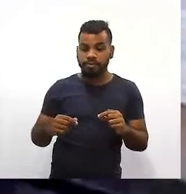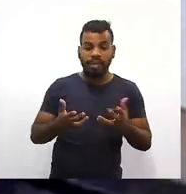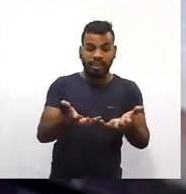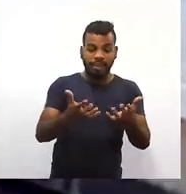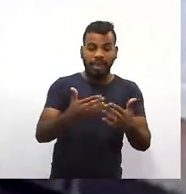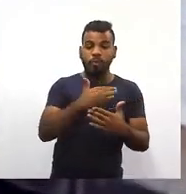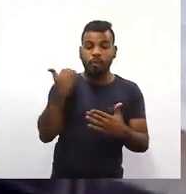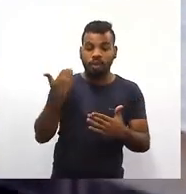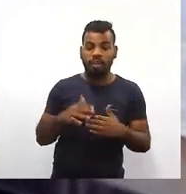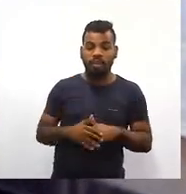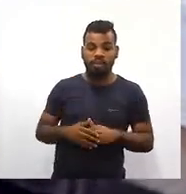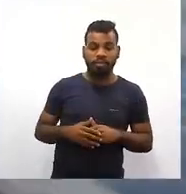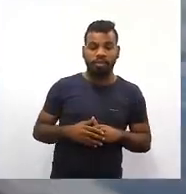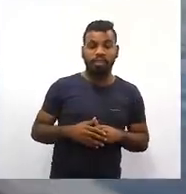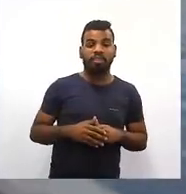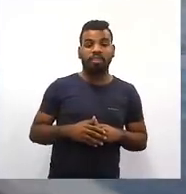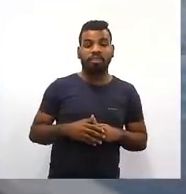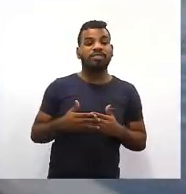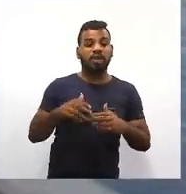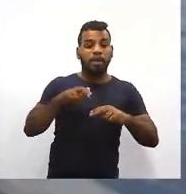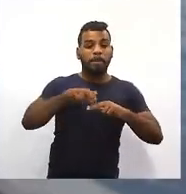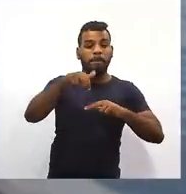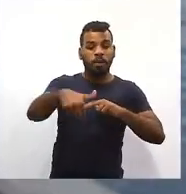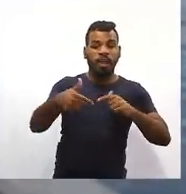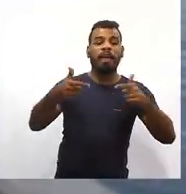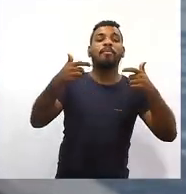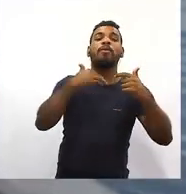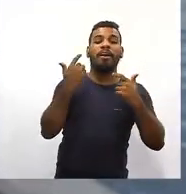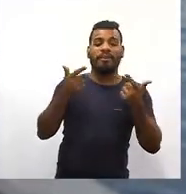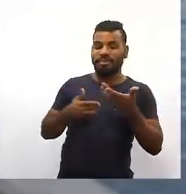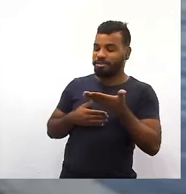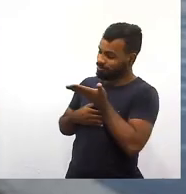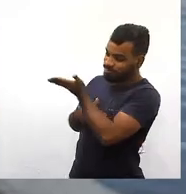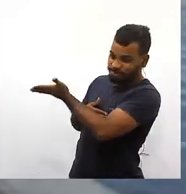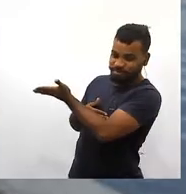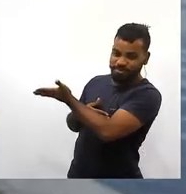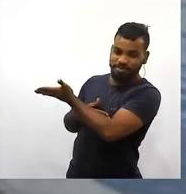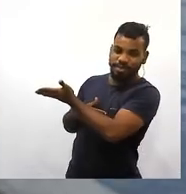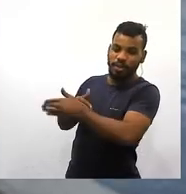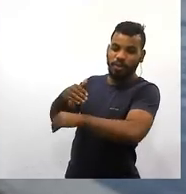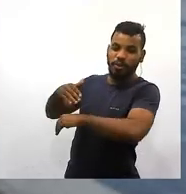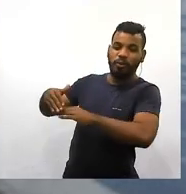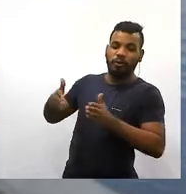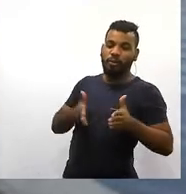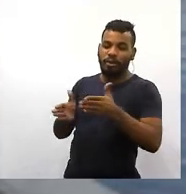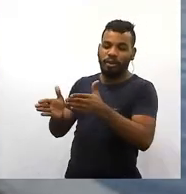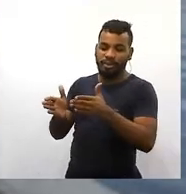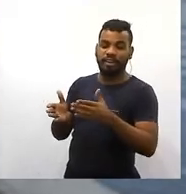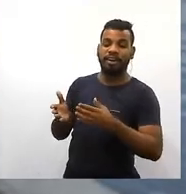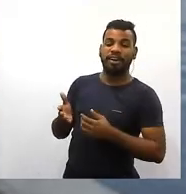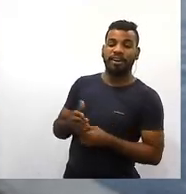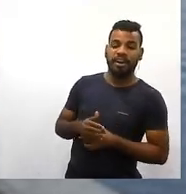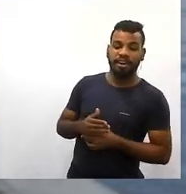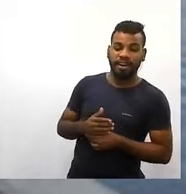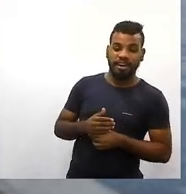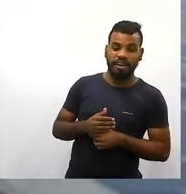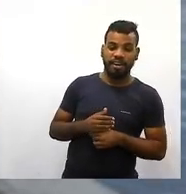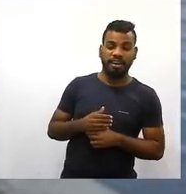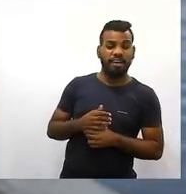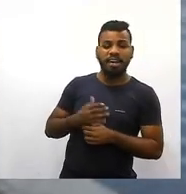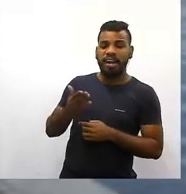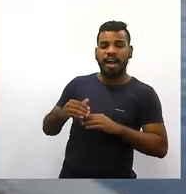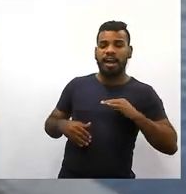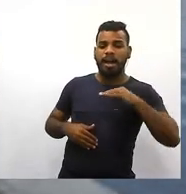afogado? O rio Capibaribe. E ele diz que queria pular para fora da ponte da vida. Ou seja, se jogar de uma